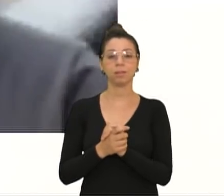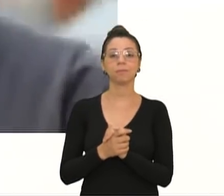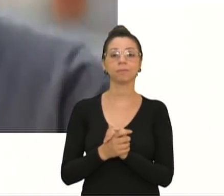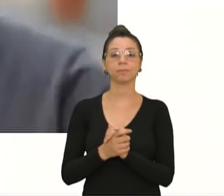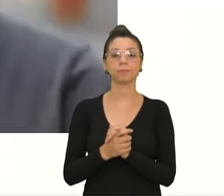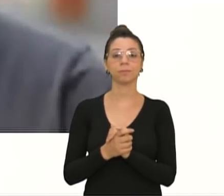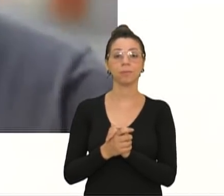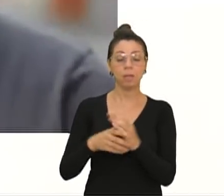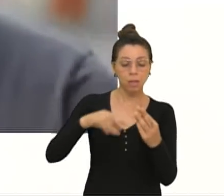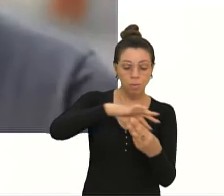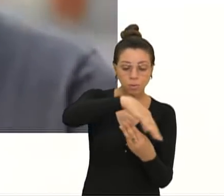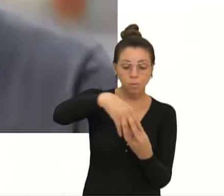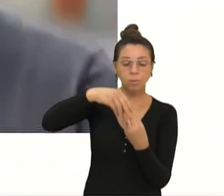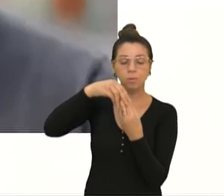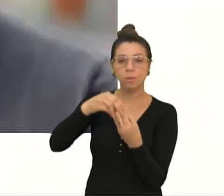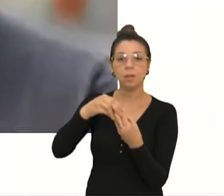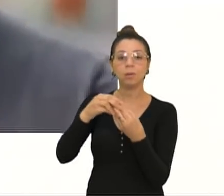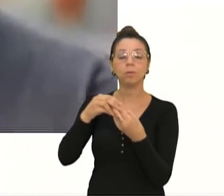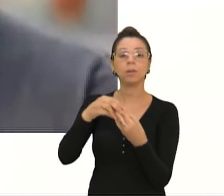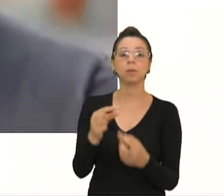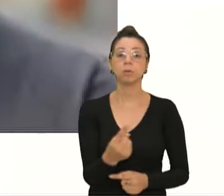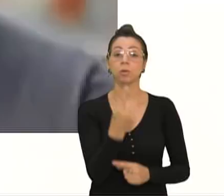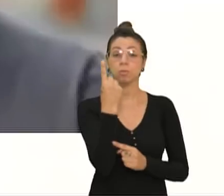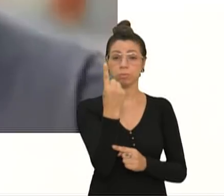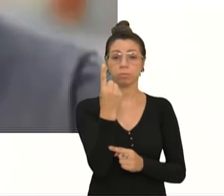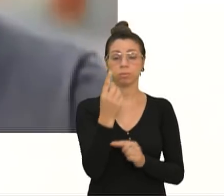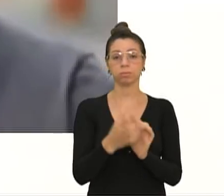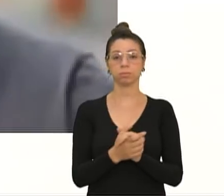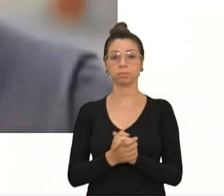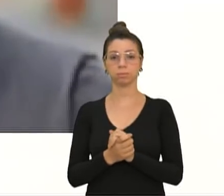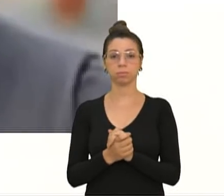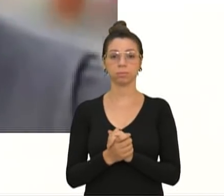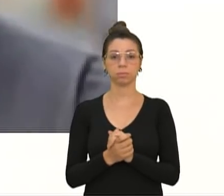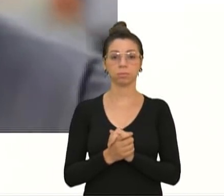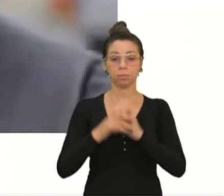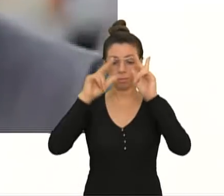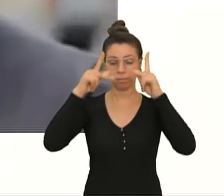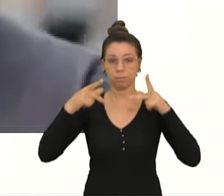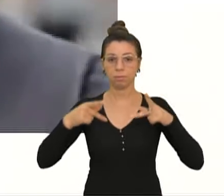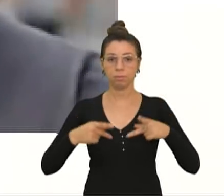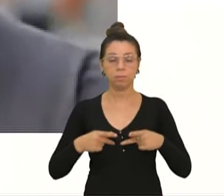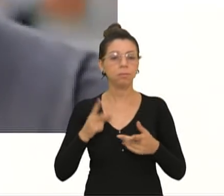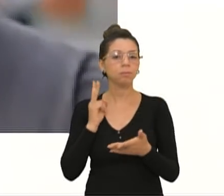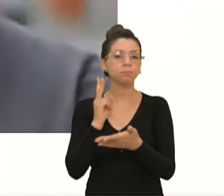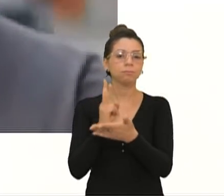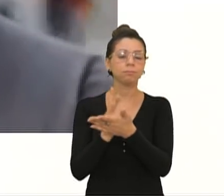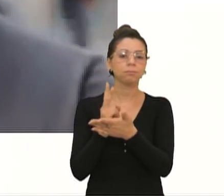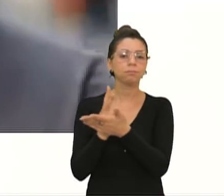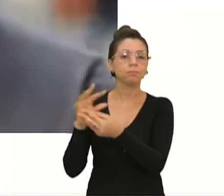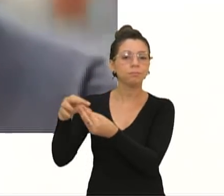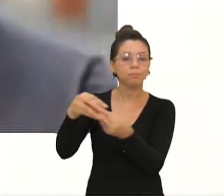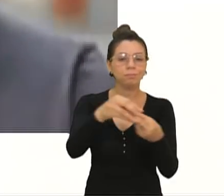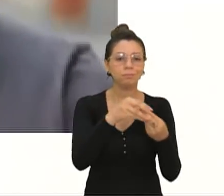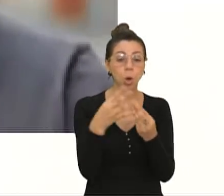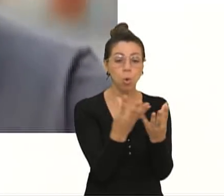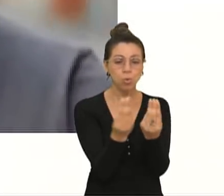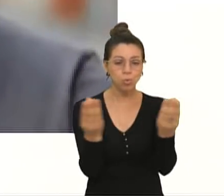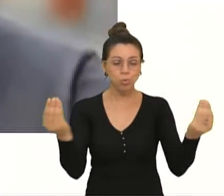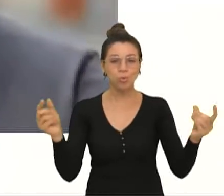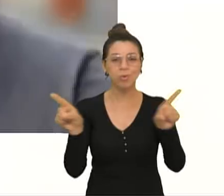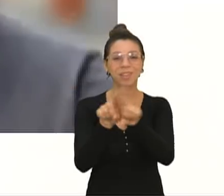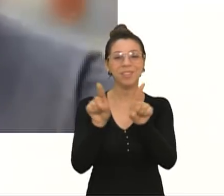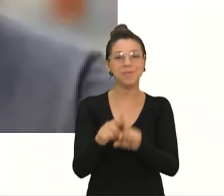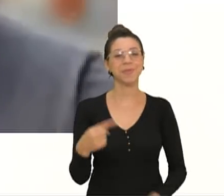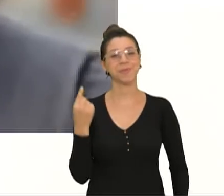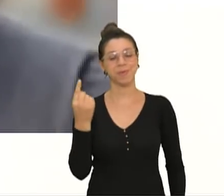de pluralidade única, de sermos indivíduos unitários, mas plurais ao mesmo tempo, é algo que me